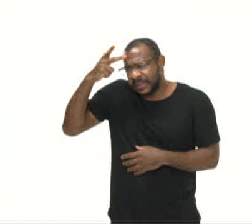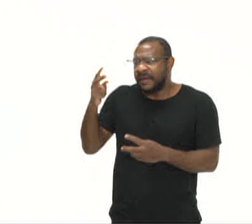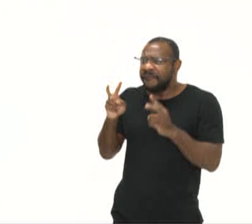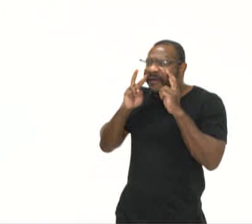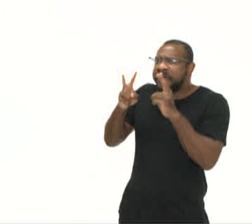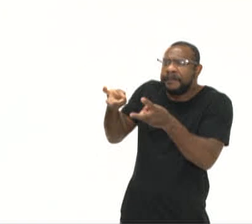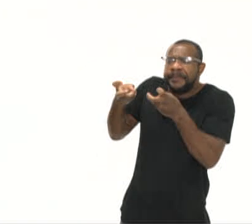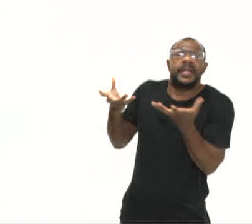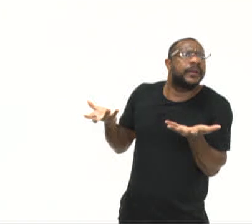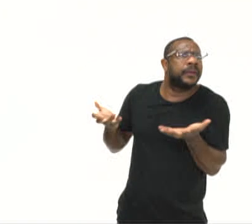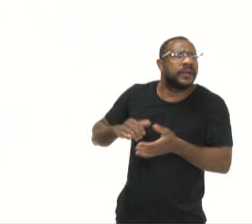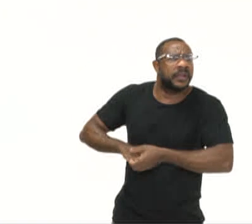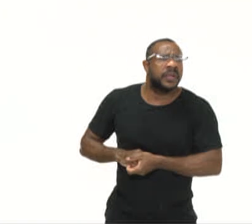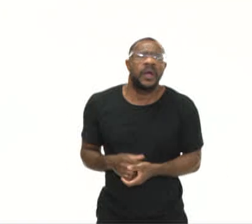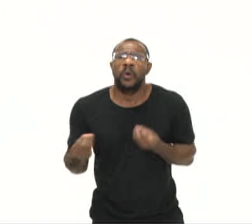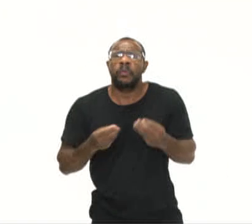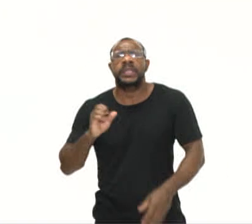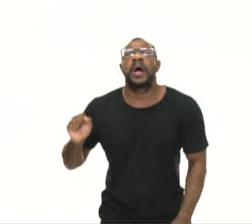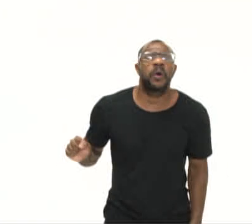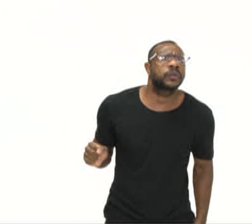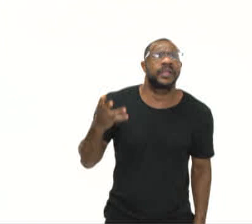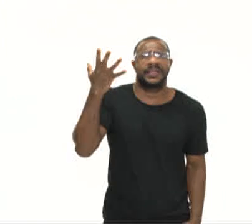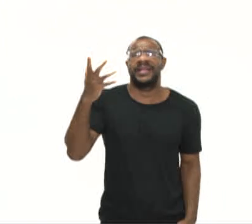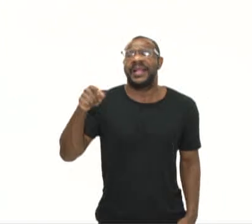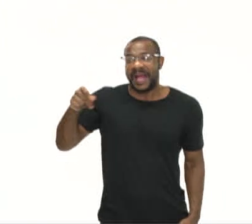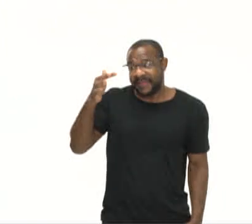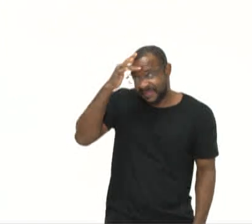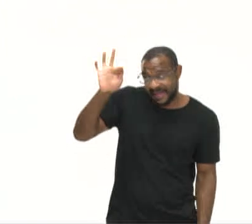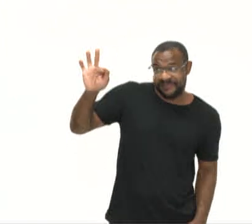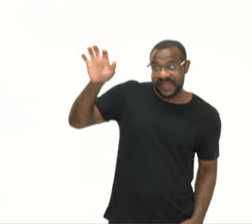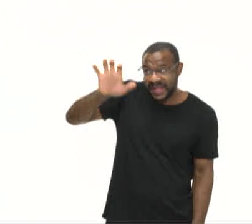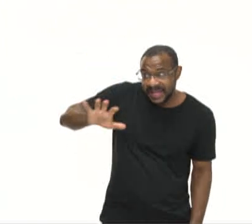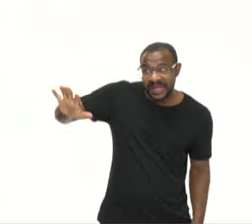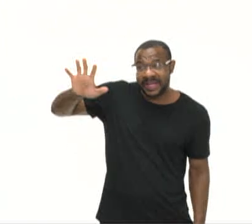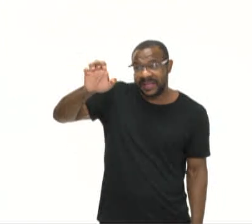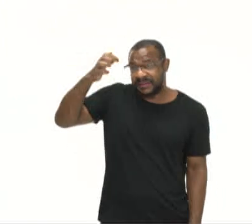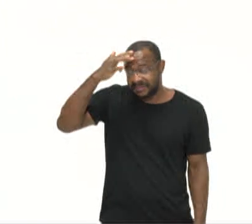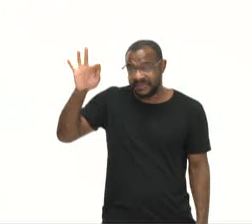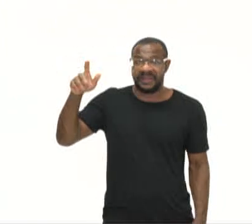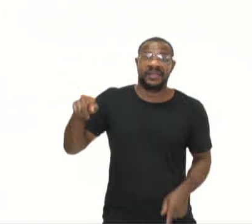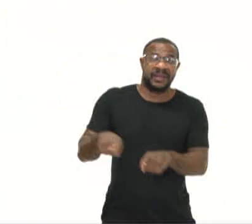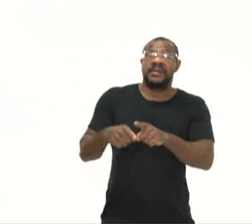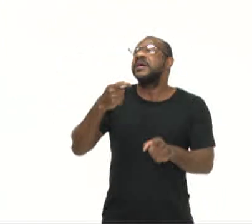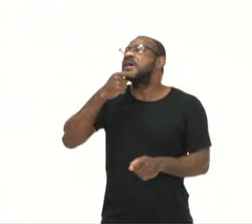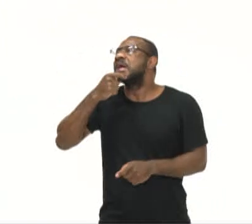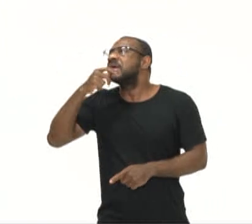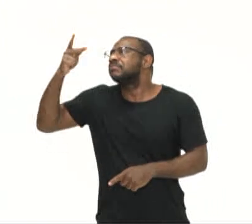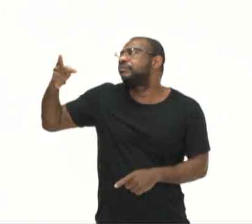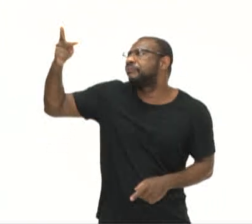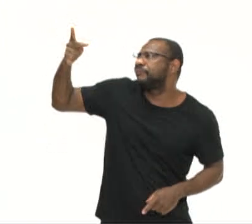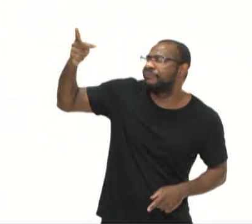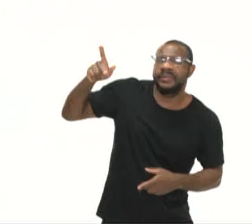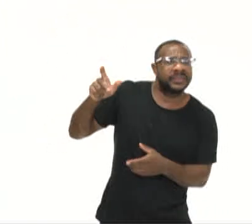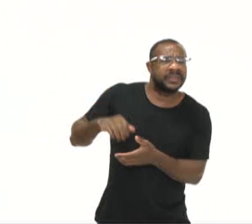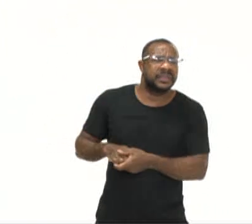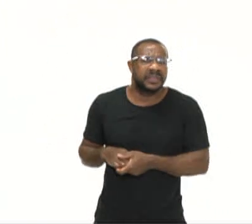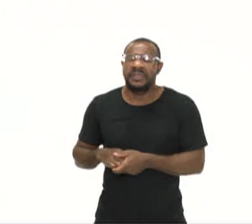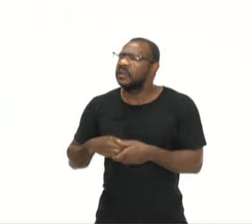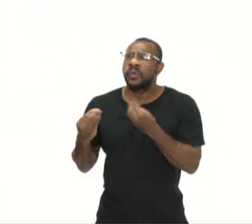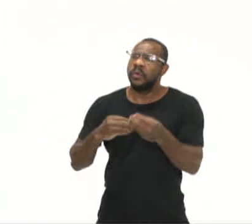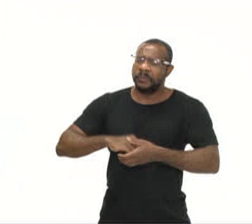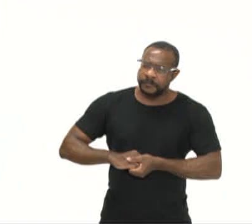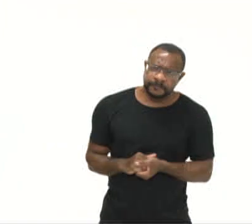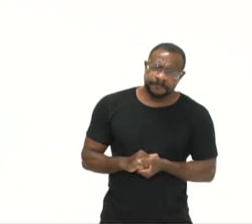como é que tudo isso que está acontecendo na França, né, ali entre a França e a Inglaterra, como essa interferência ela